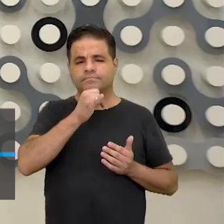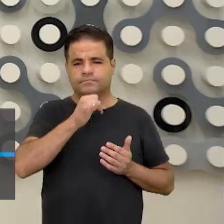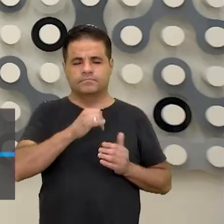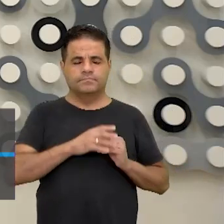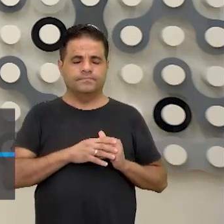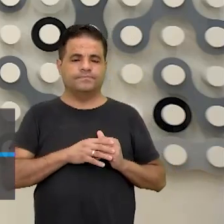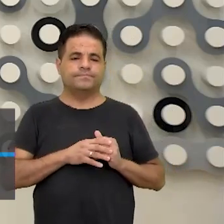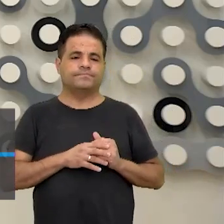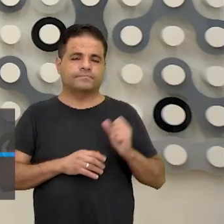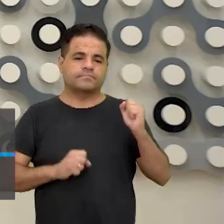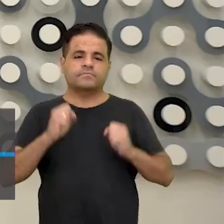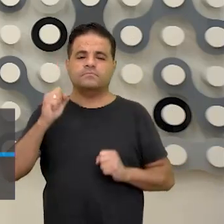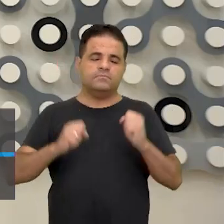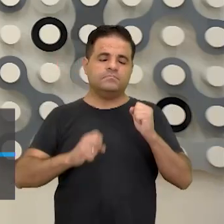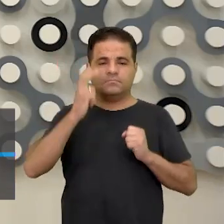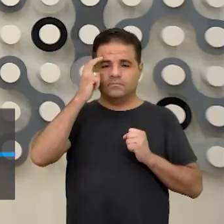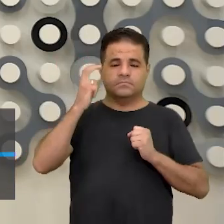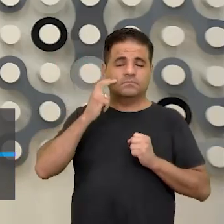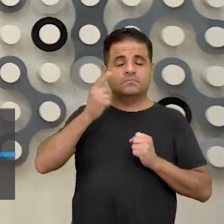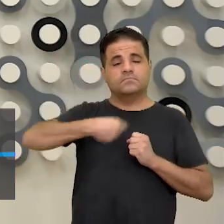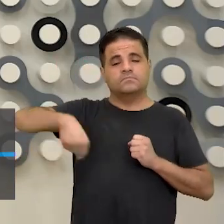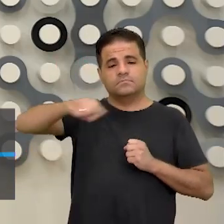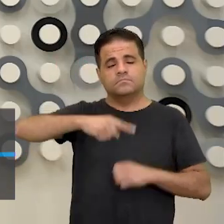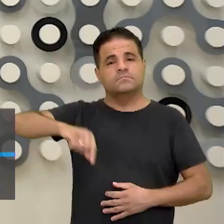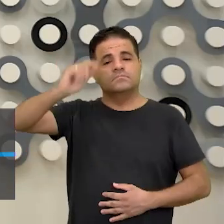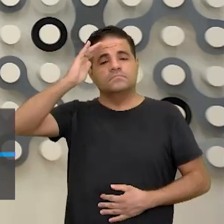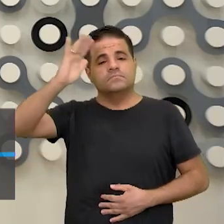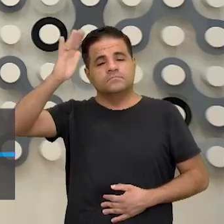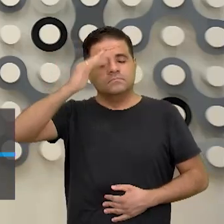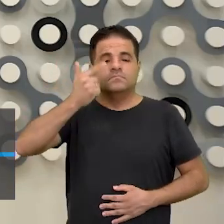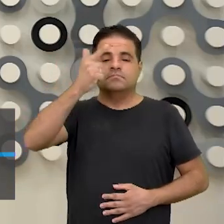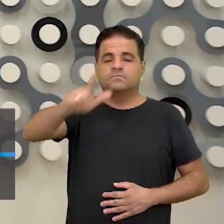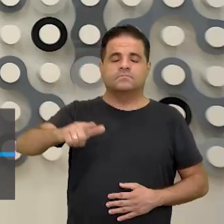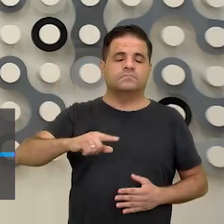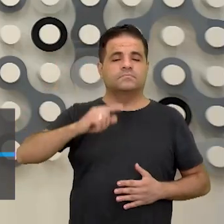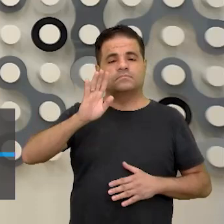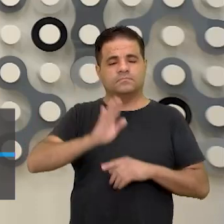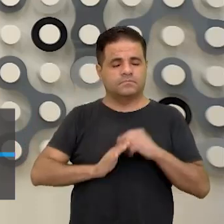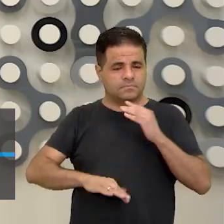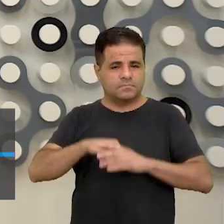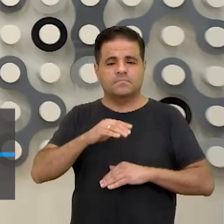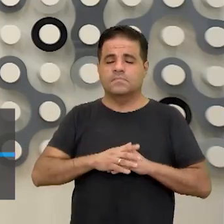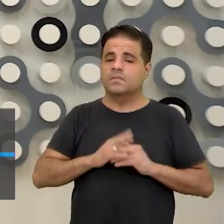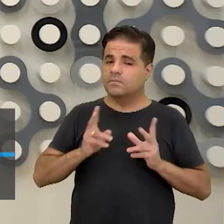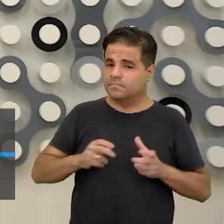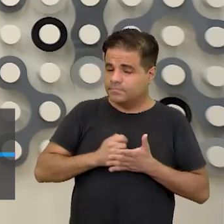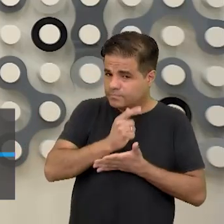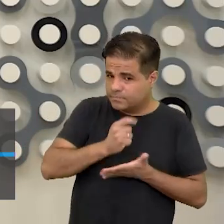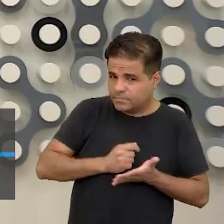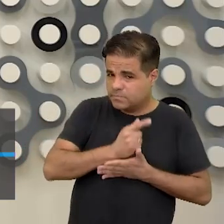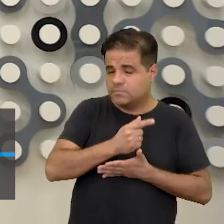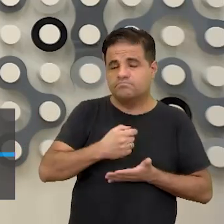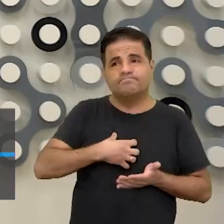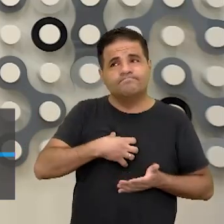exemplo, de indústria cultural, a gente está pensando em outros bens de consumo que, na verdade, não